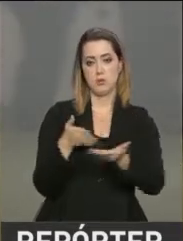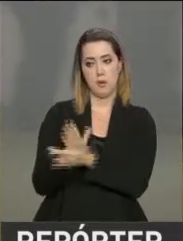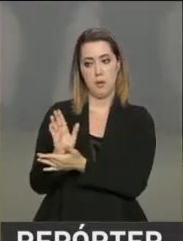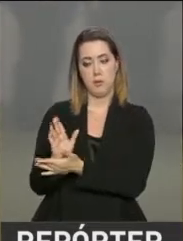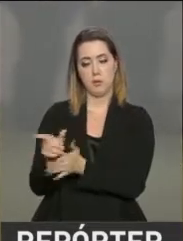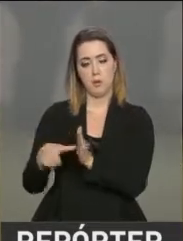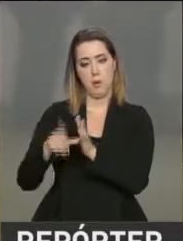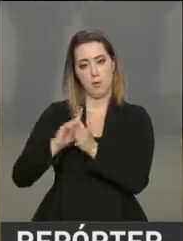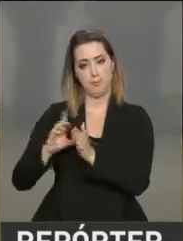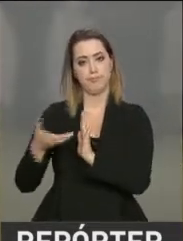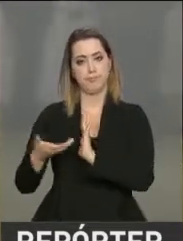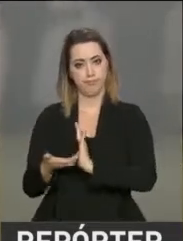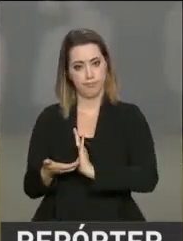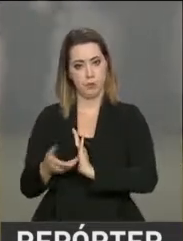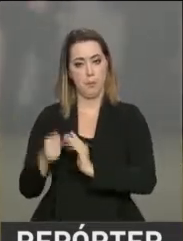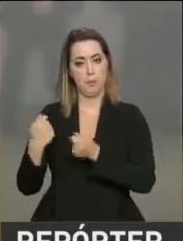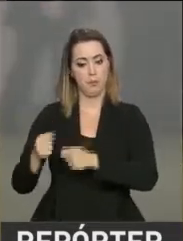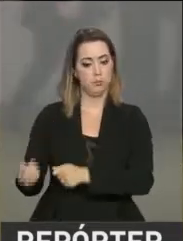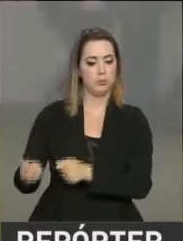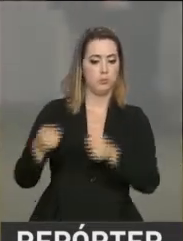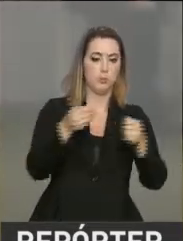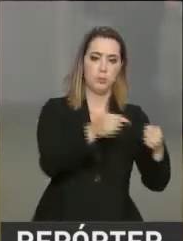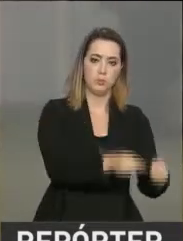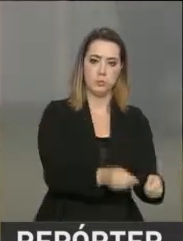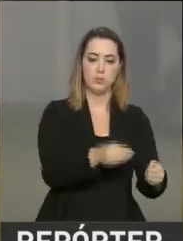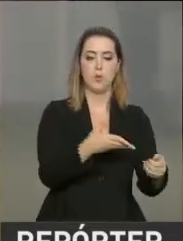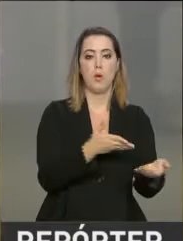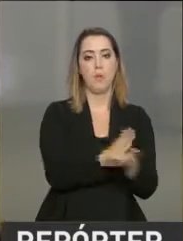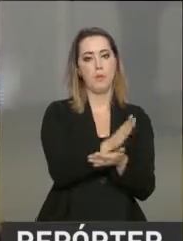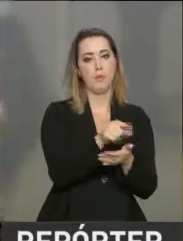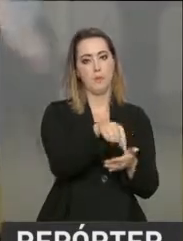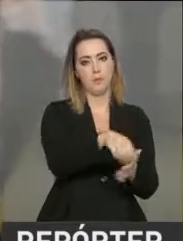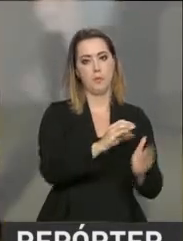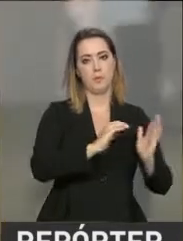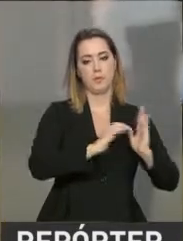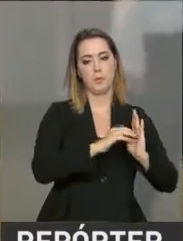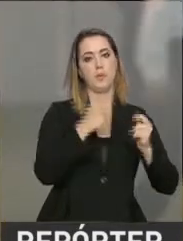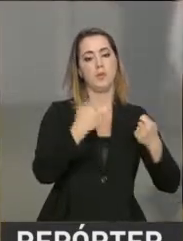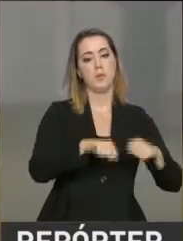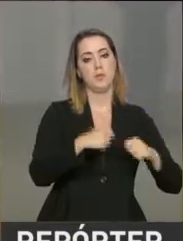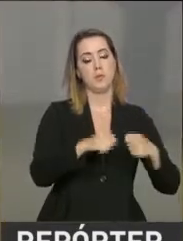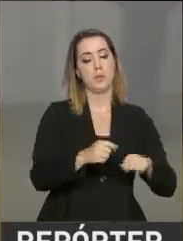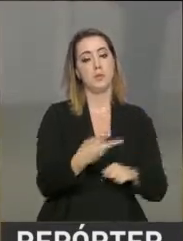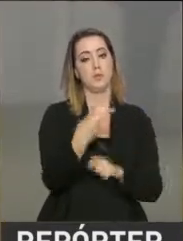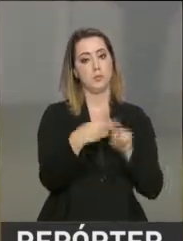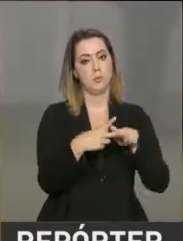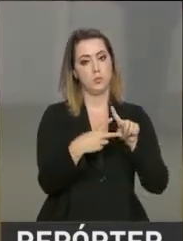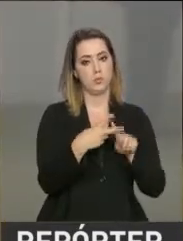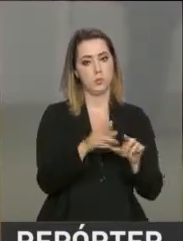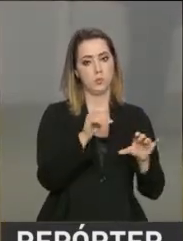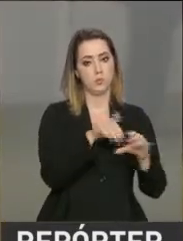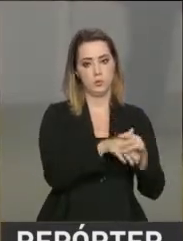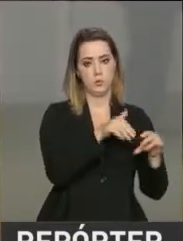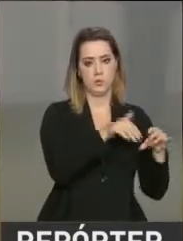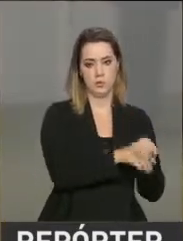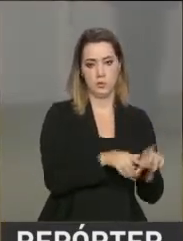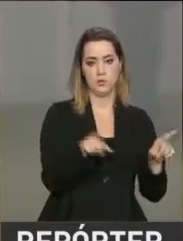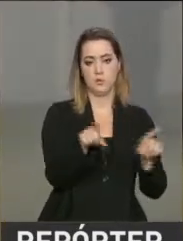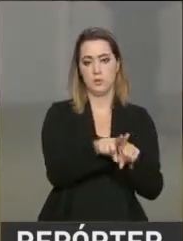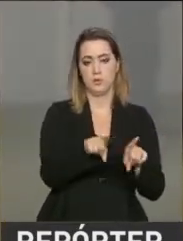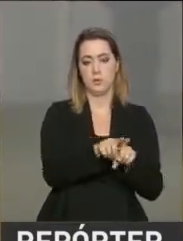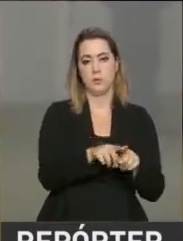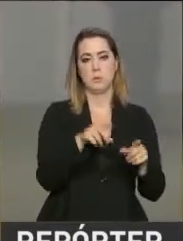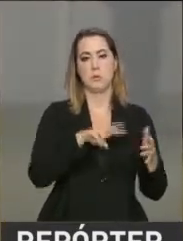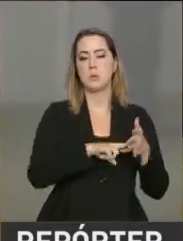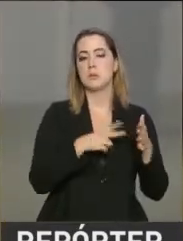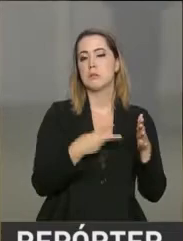Câmara. E lá também são necessárias duas etapas de votação no plenário com maioria qualificada também dos senadores, o